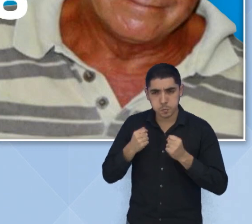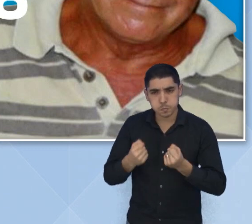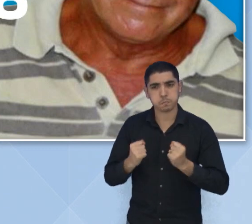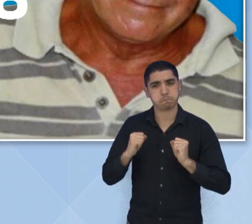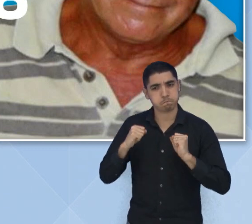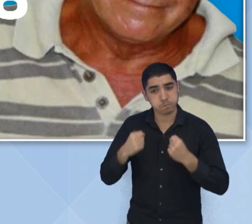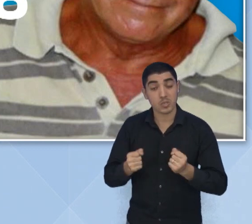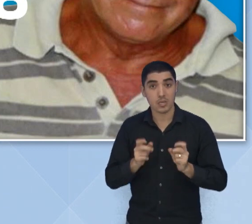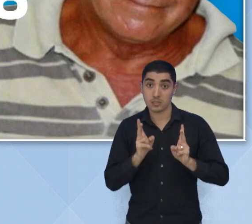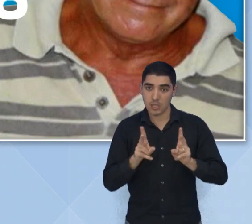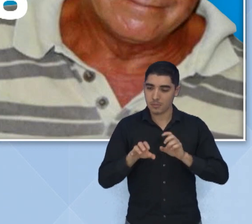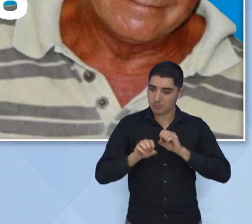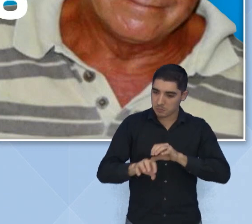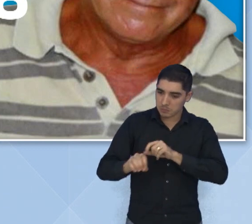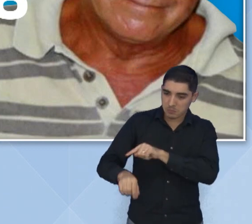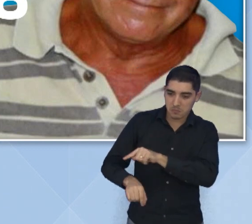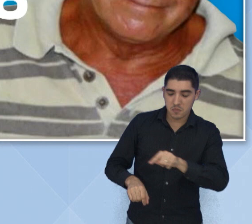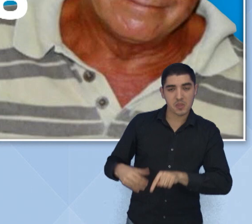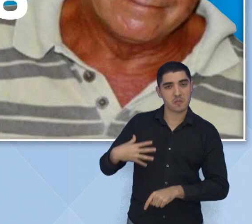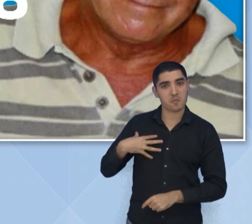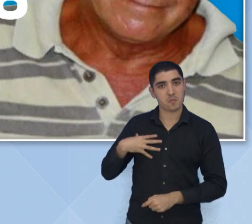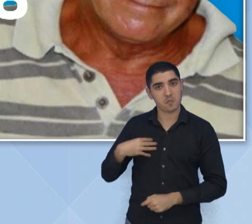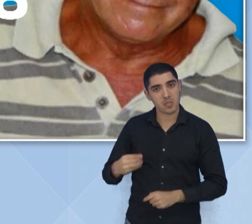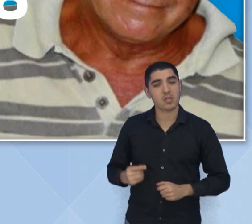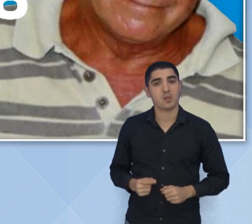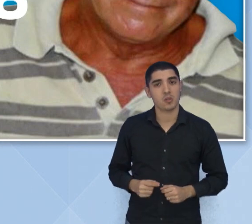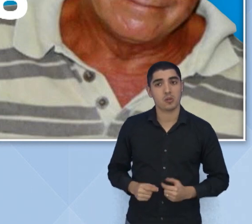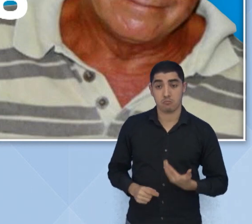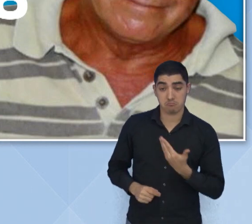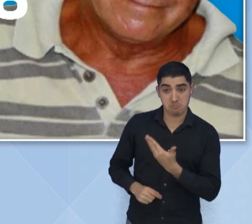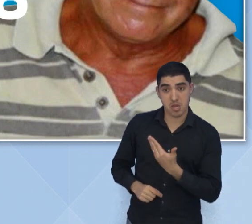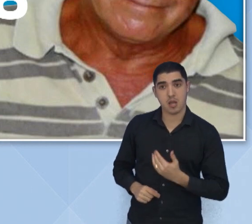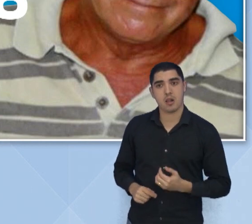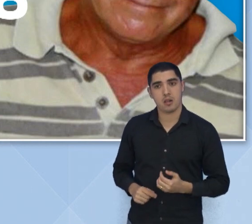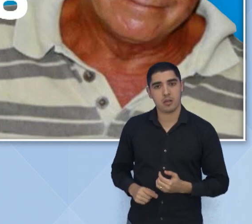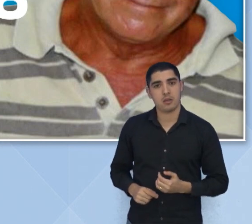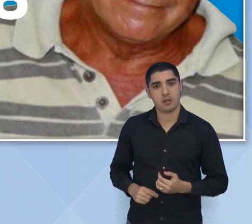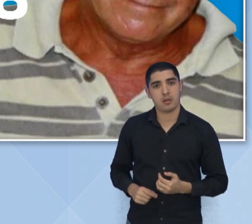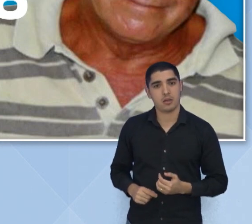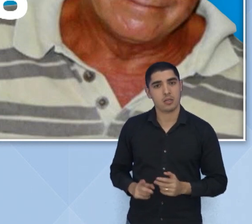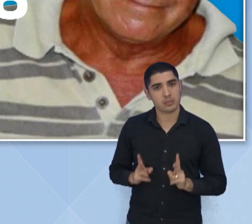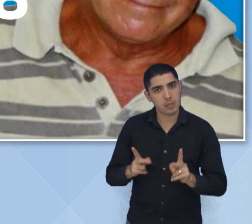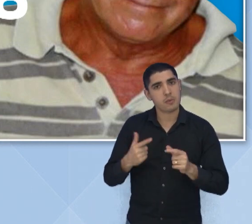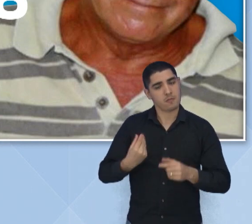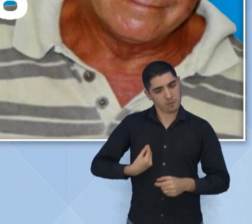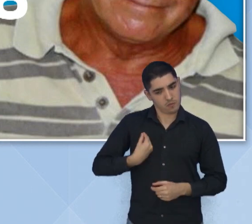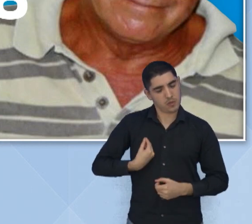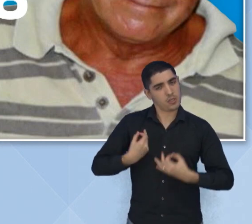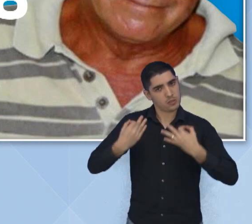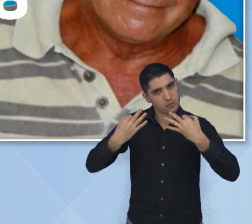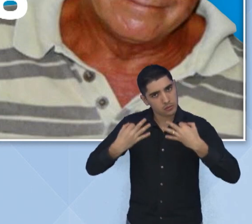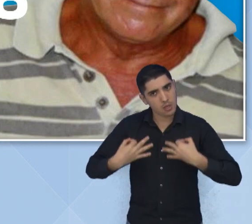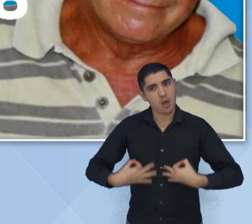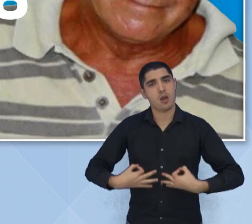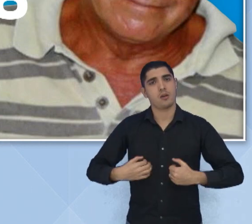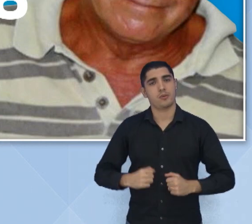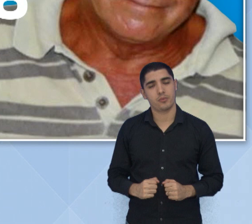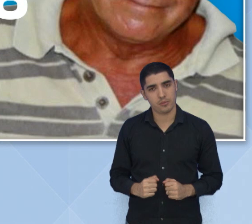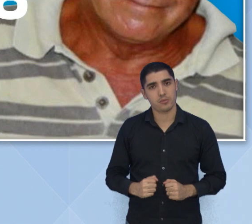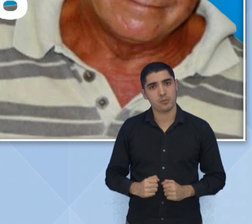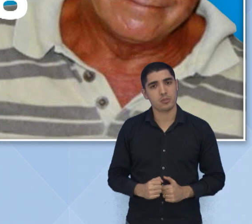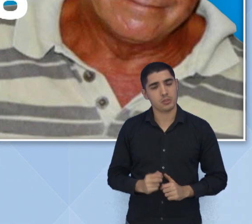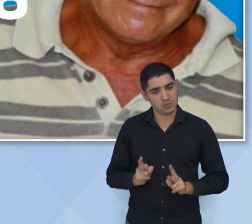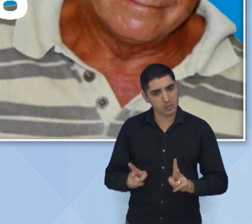os seus filhos, né? Essa questão de ser correto, de